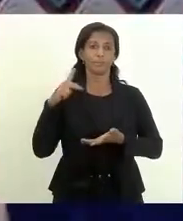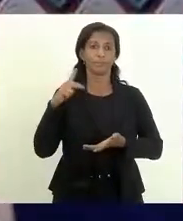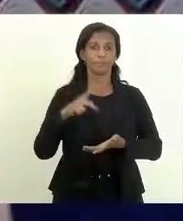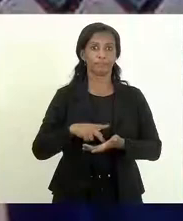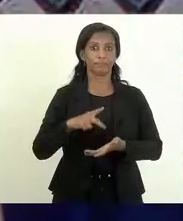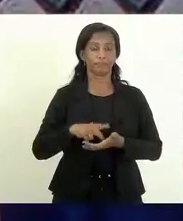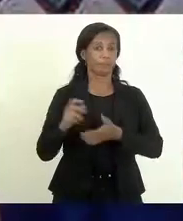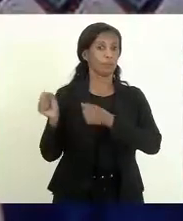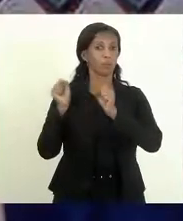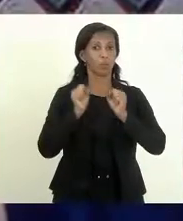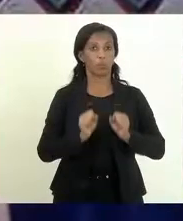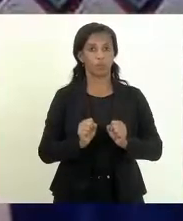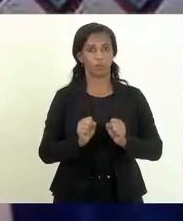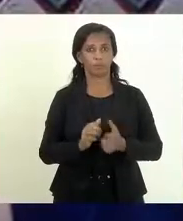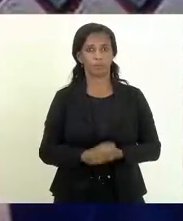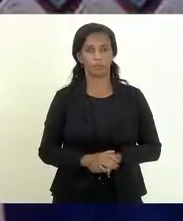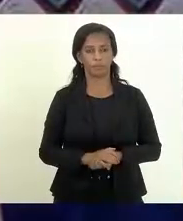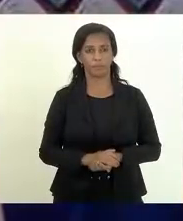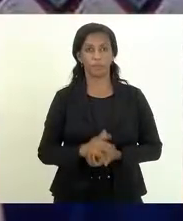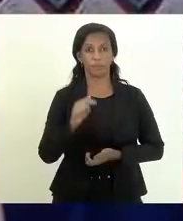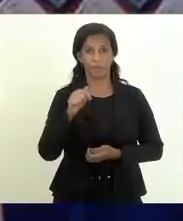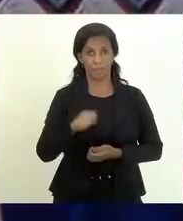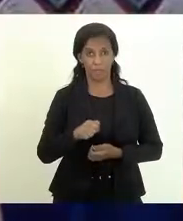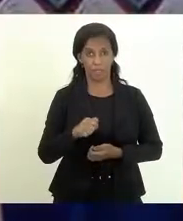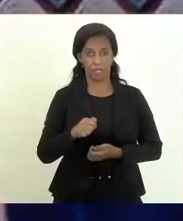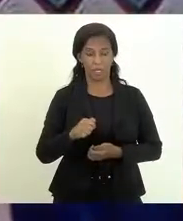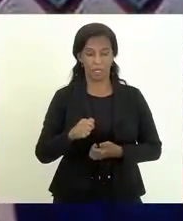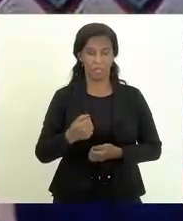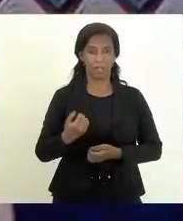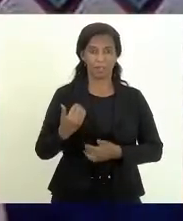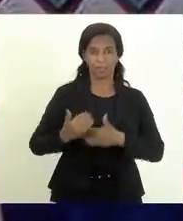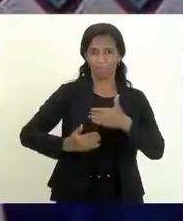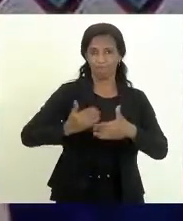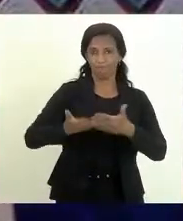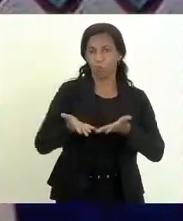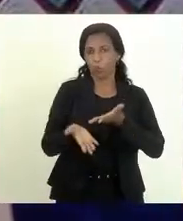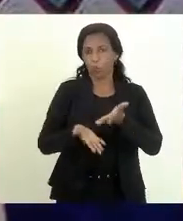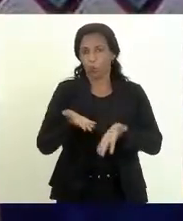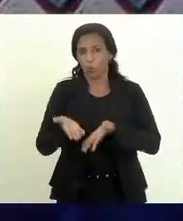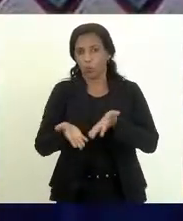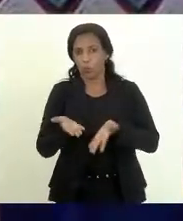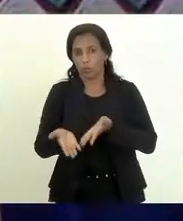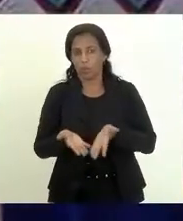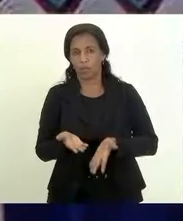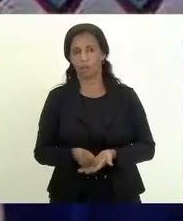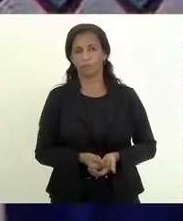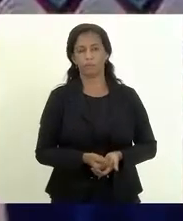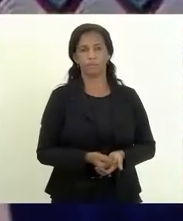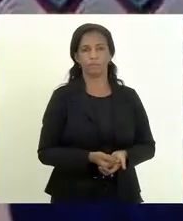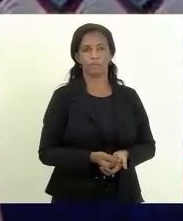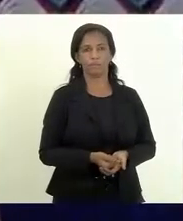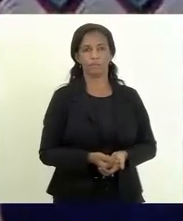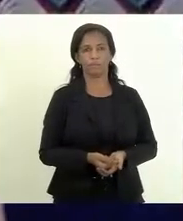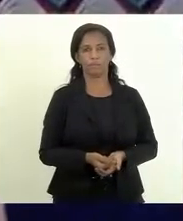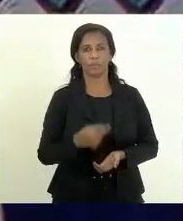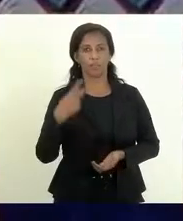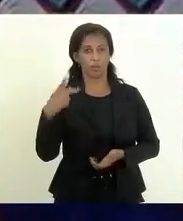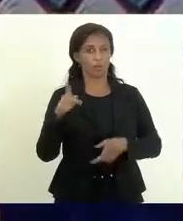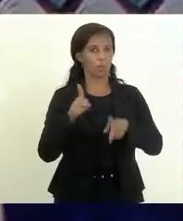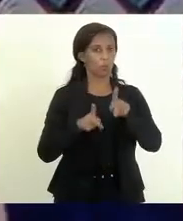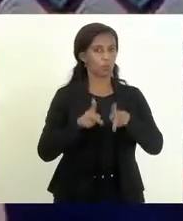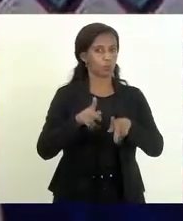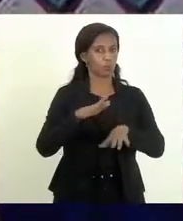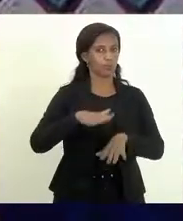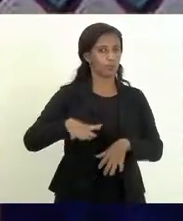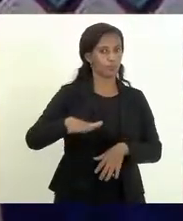reafirmam o poder desse matriarcado no cuidado, no acolhimento da sua